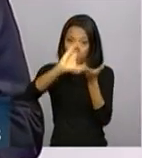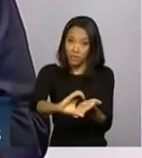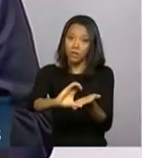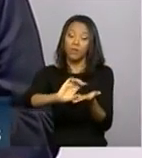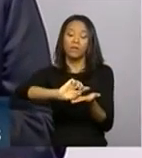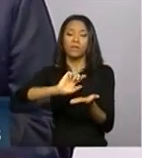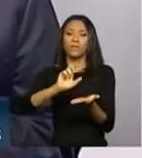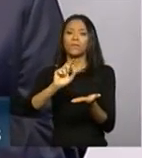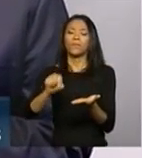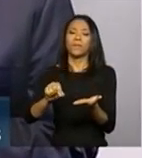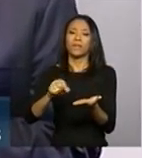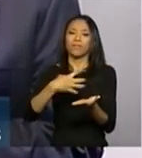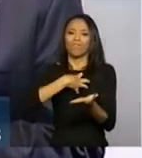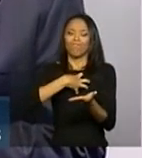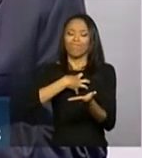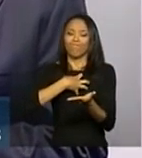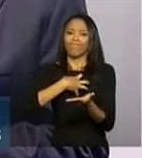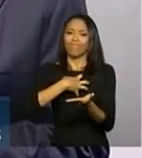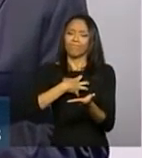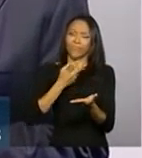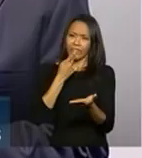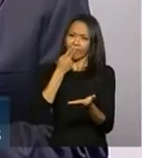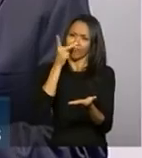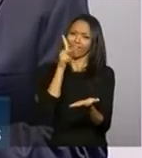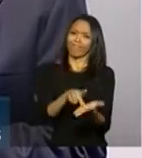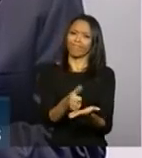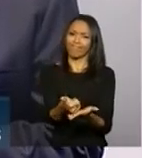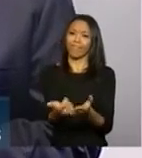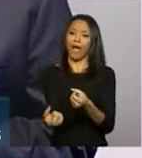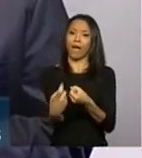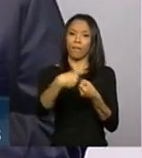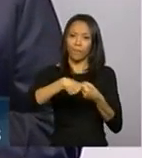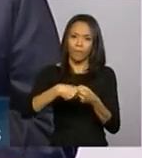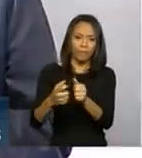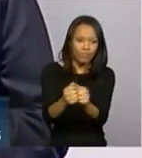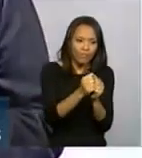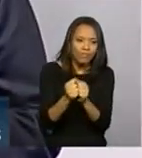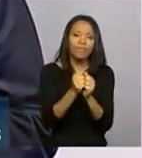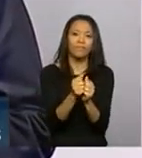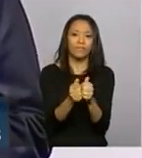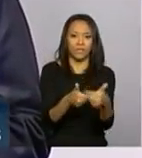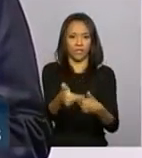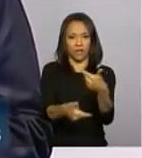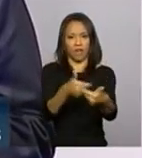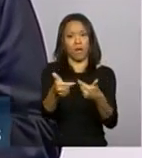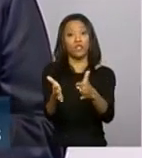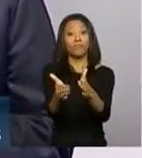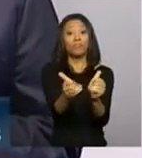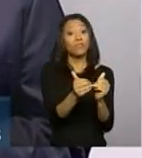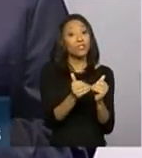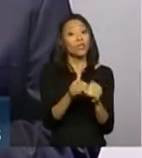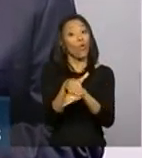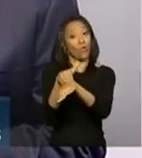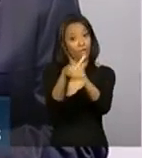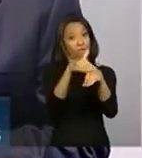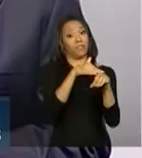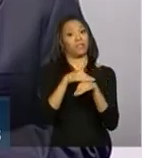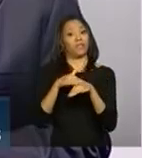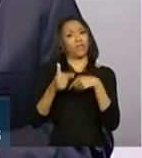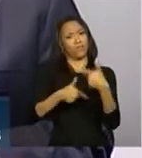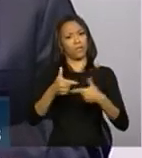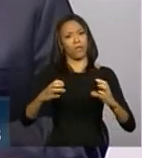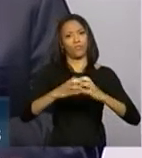expressão muito sincera de parceria, de conclamação ao diálogo e de trabalho em